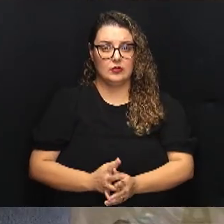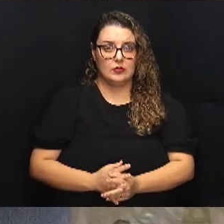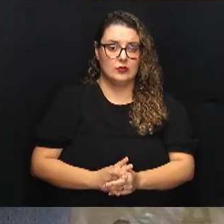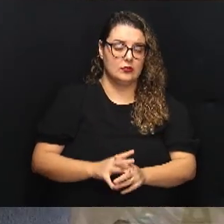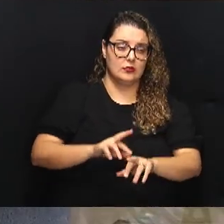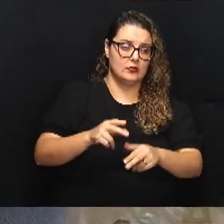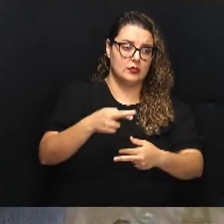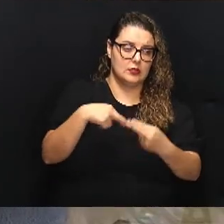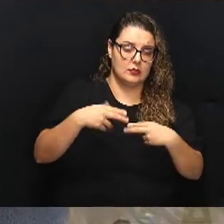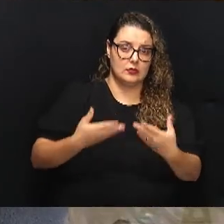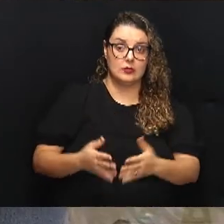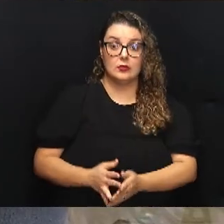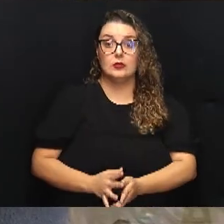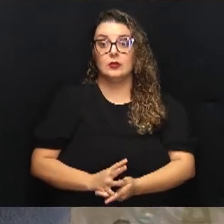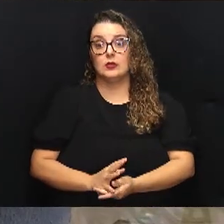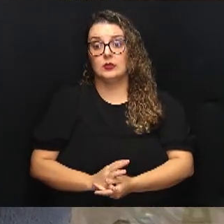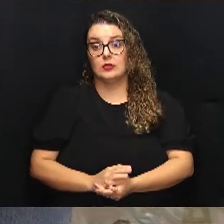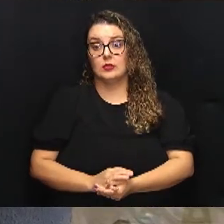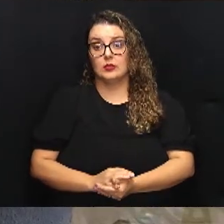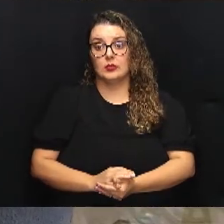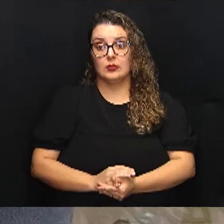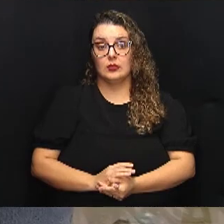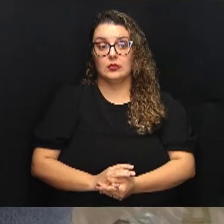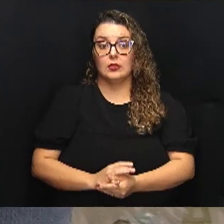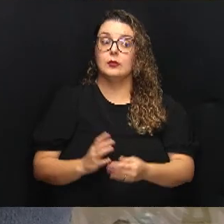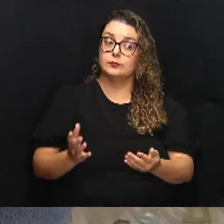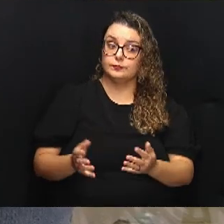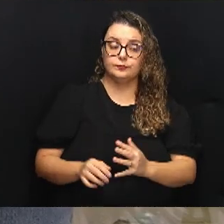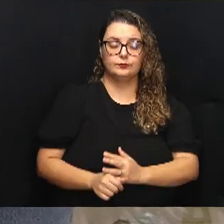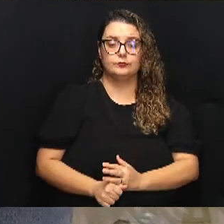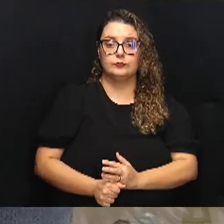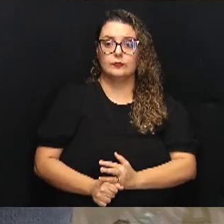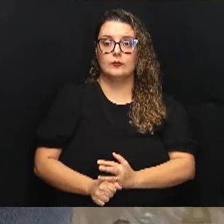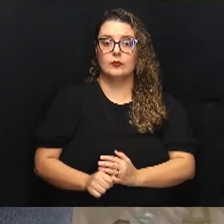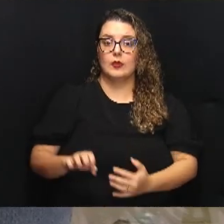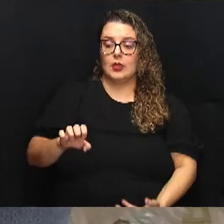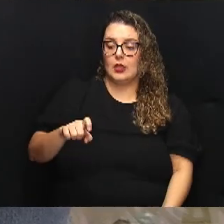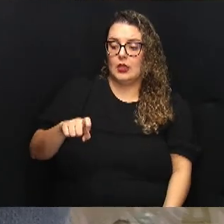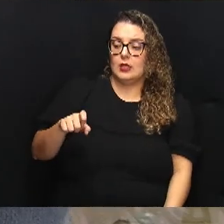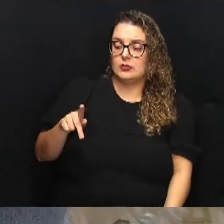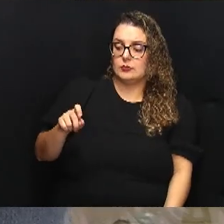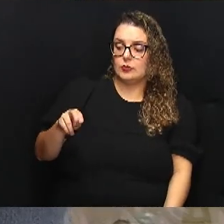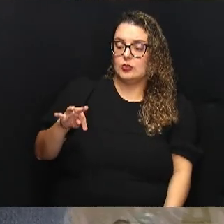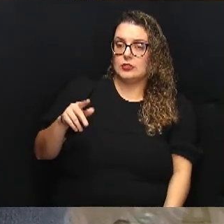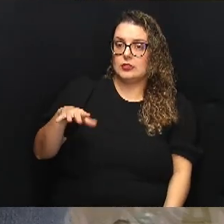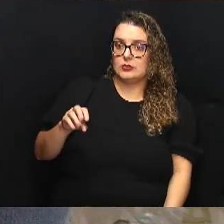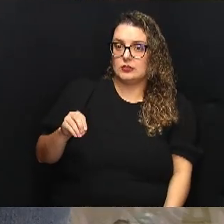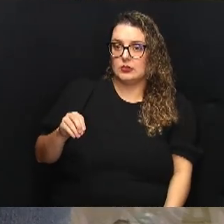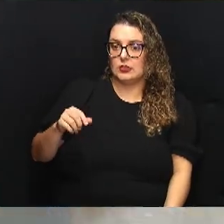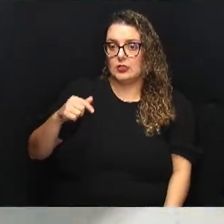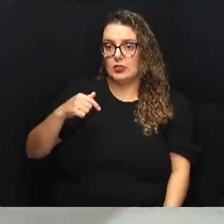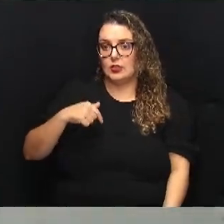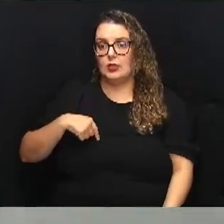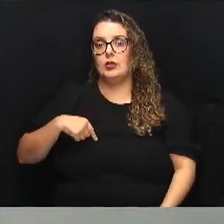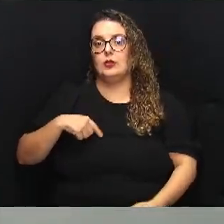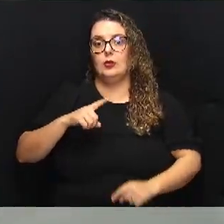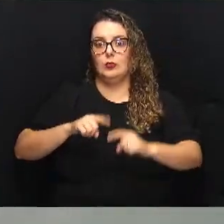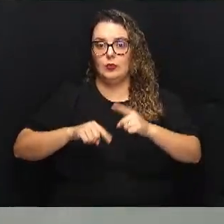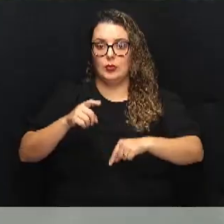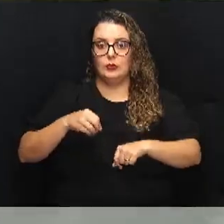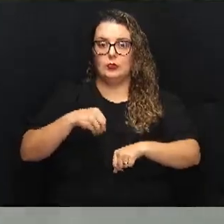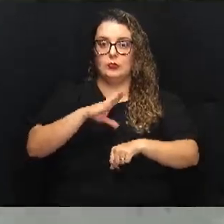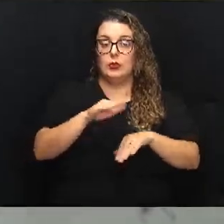não? Vamos entender o seguinte, exportação significa que eu mando o produto para